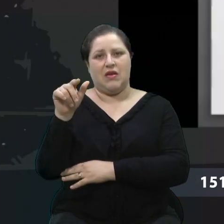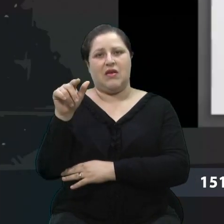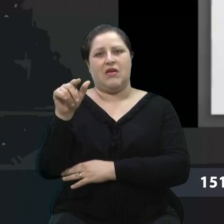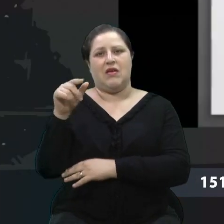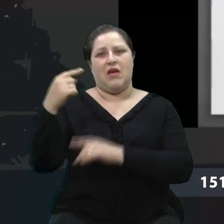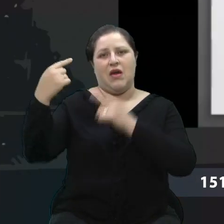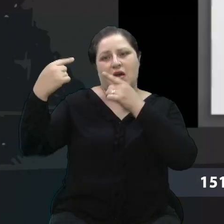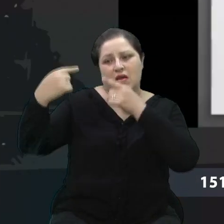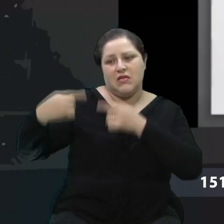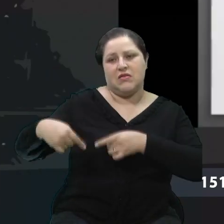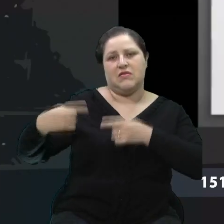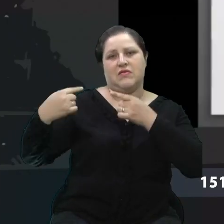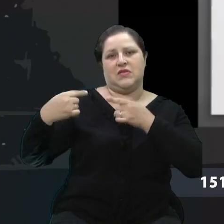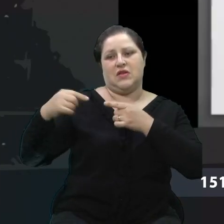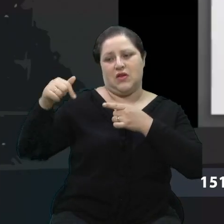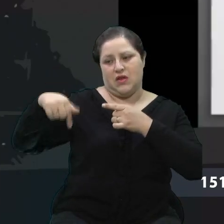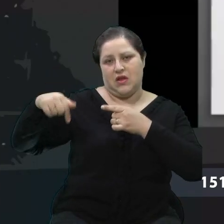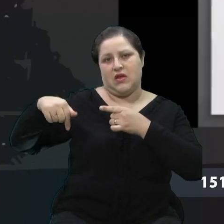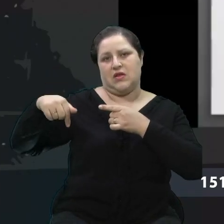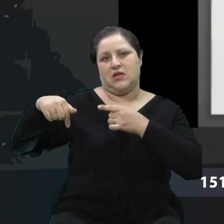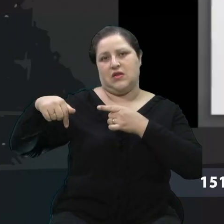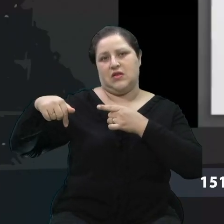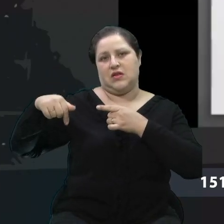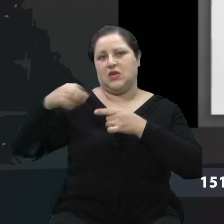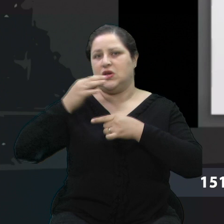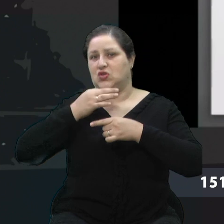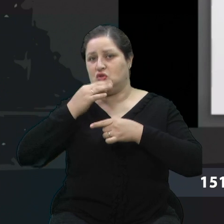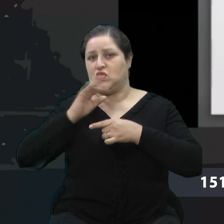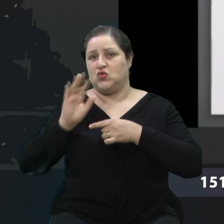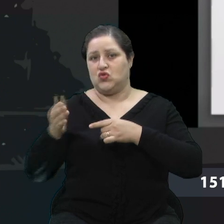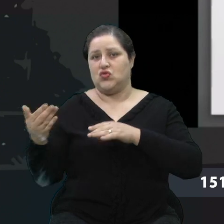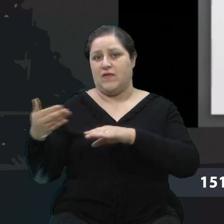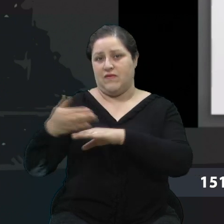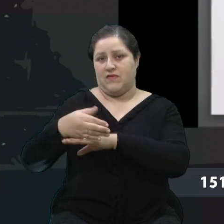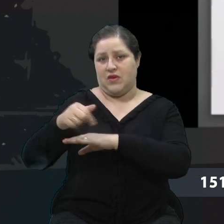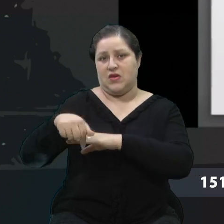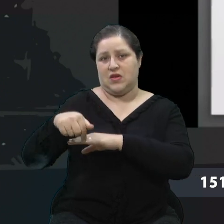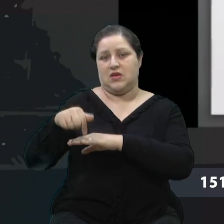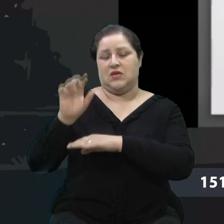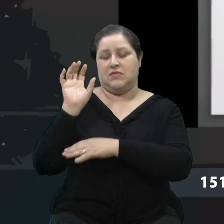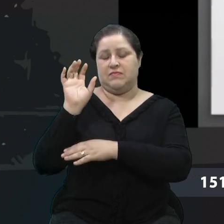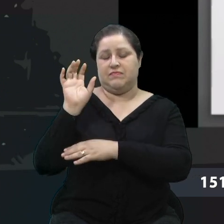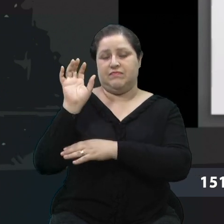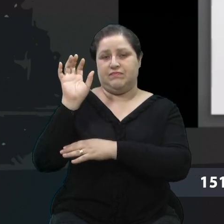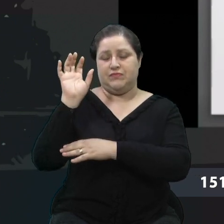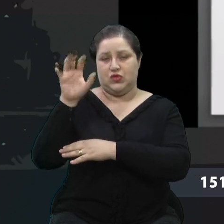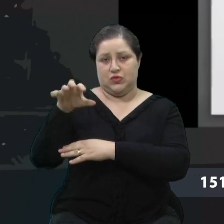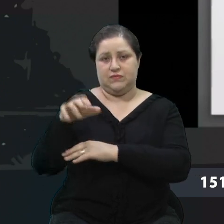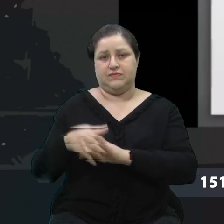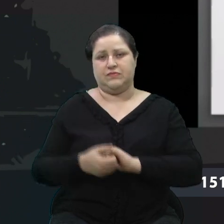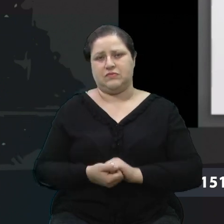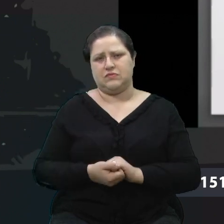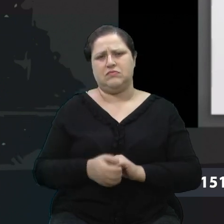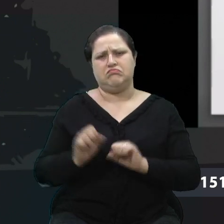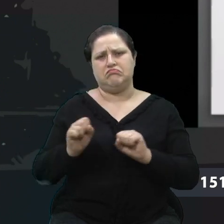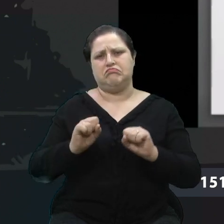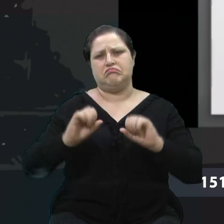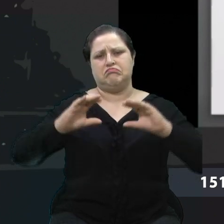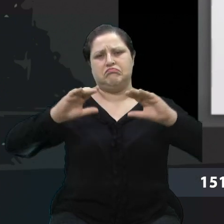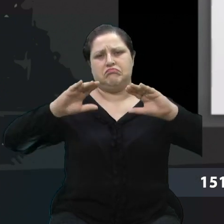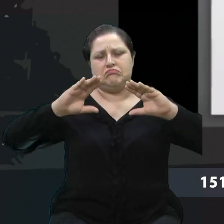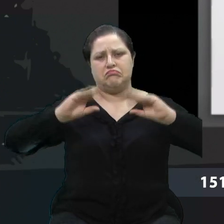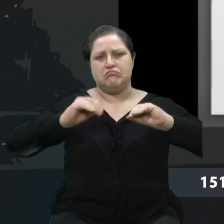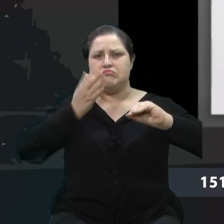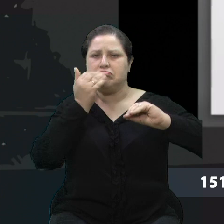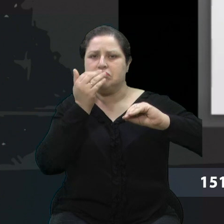aqui no NBB, estiveram jogando aqui em Caxias já. E aí tu pode jantar no estádio